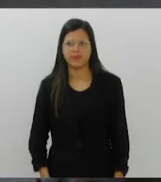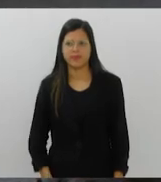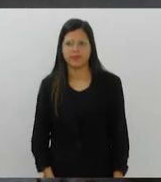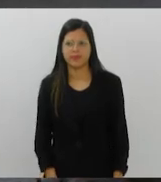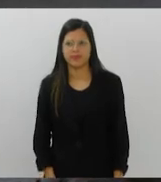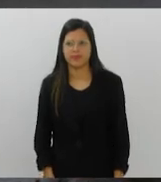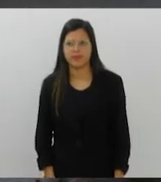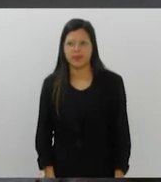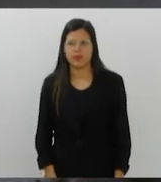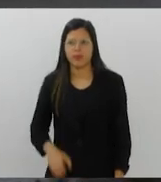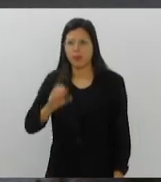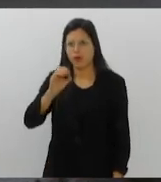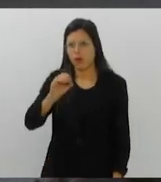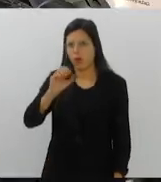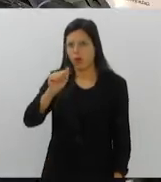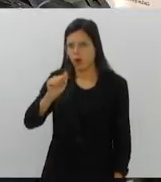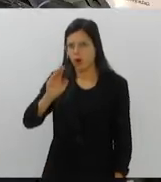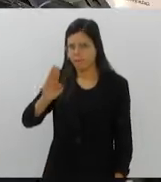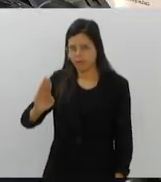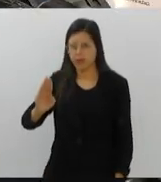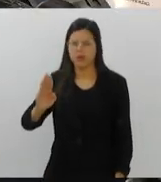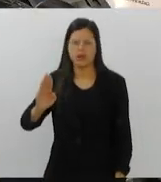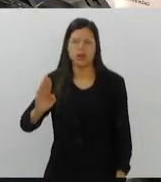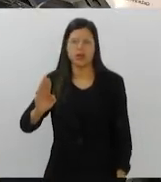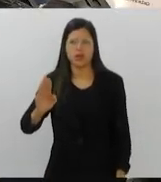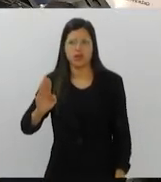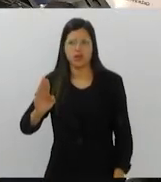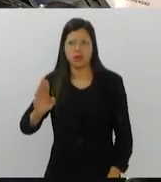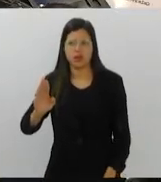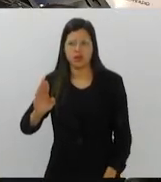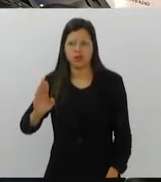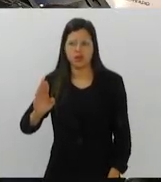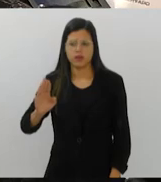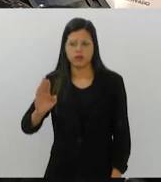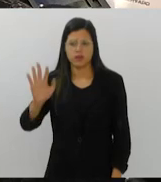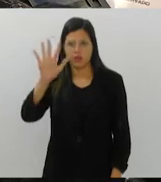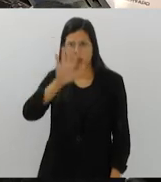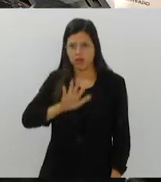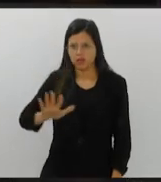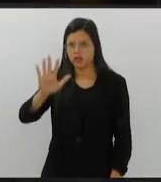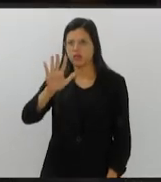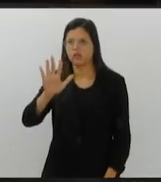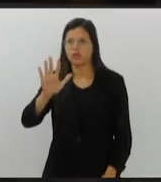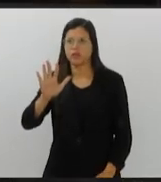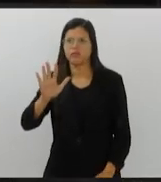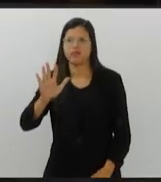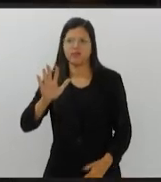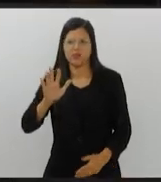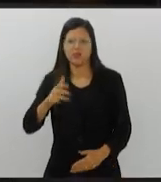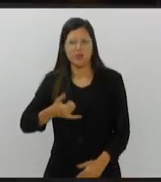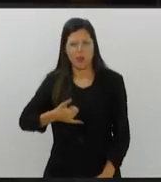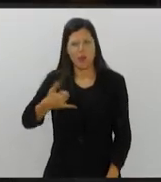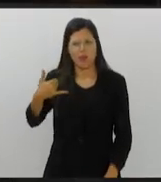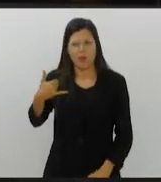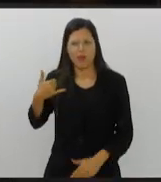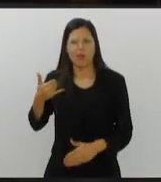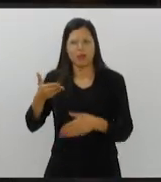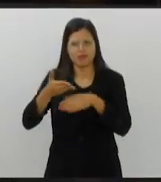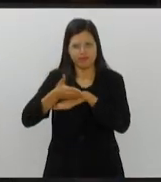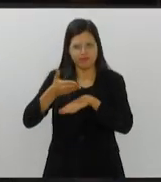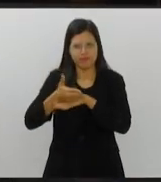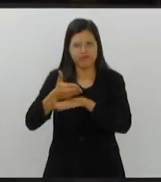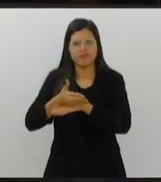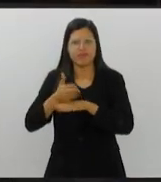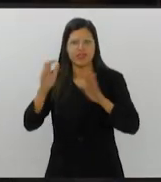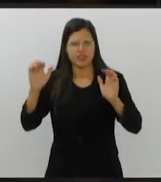Pela Ordem dos Advogados do Brasil, eu tive a honra de estar nessa cerimônia onde foi instituída a